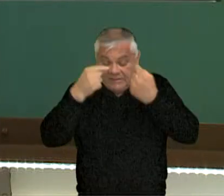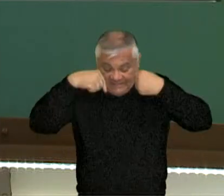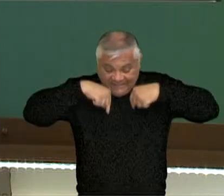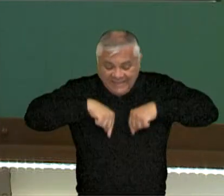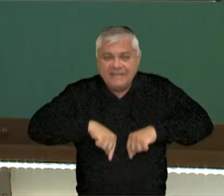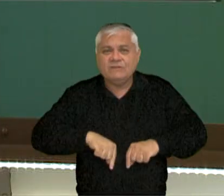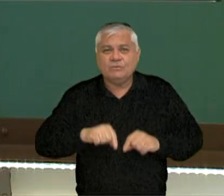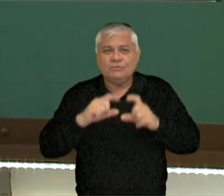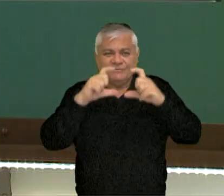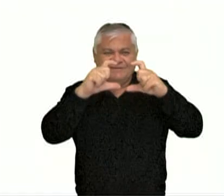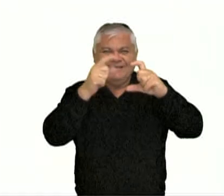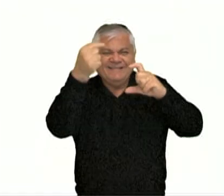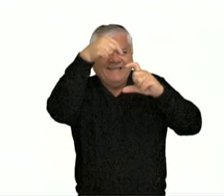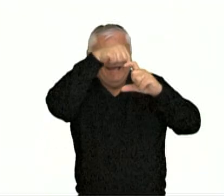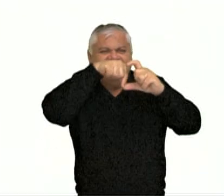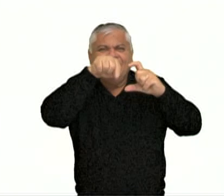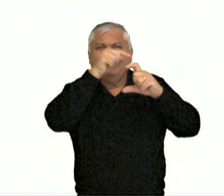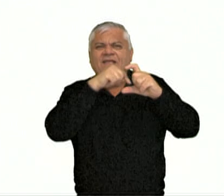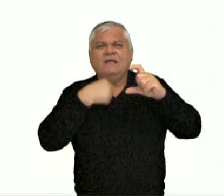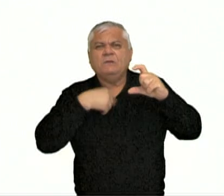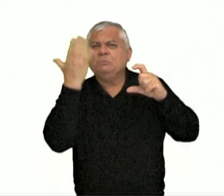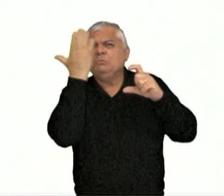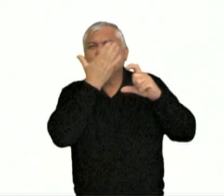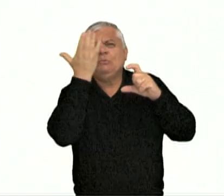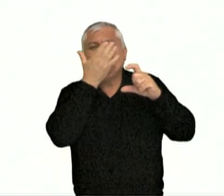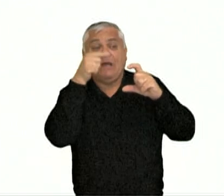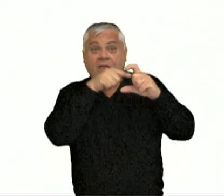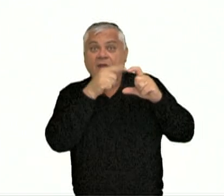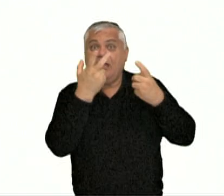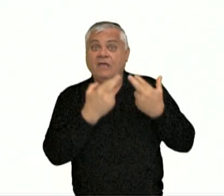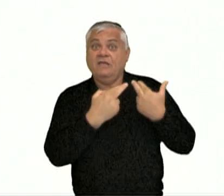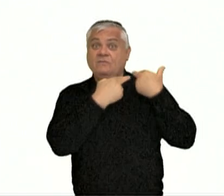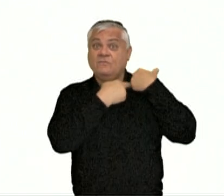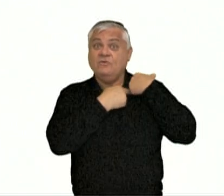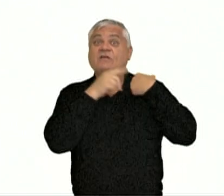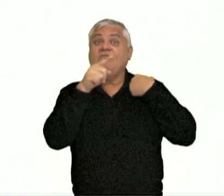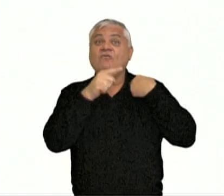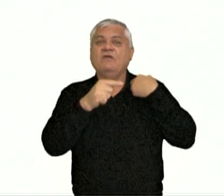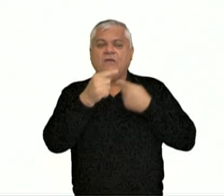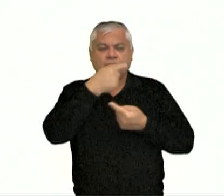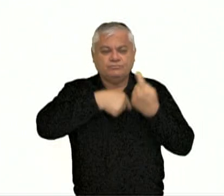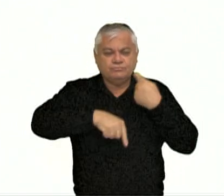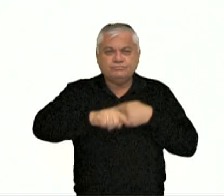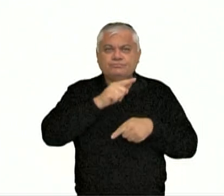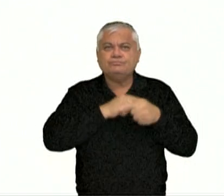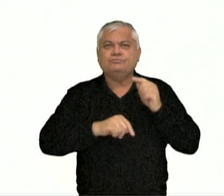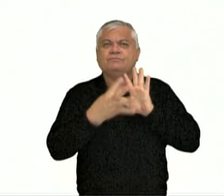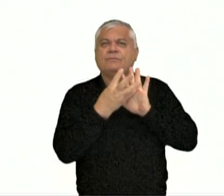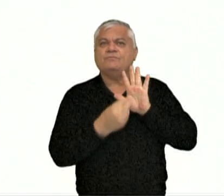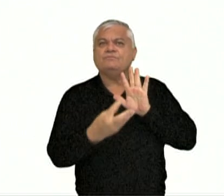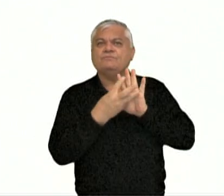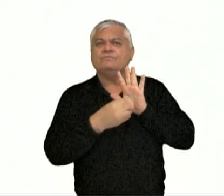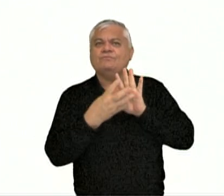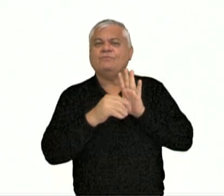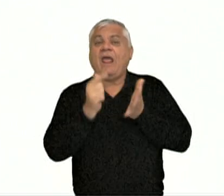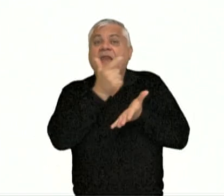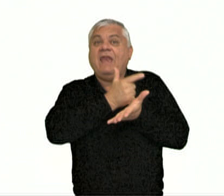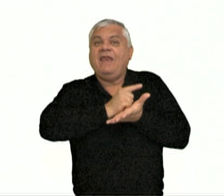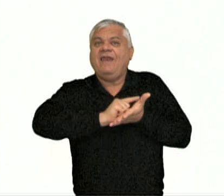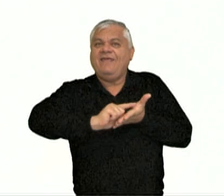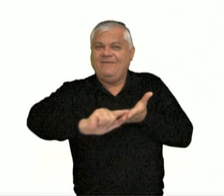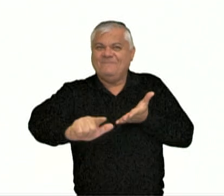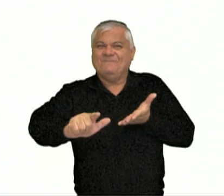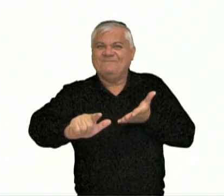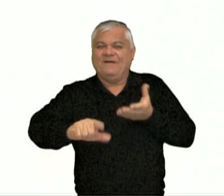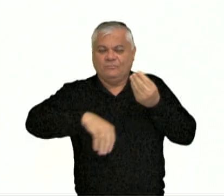nossos rins e que são responsáveis por filtrar o nosso sangue e assim produzir a nossa urina,